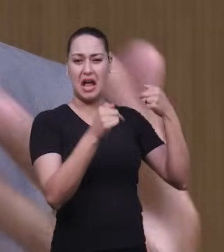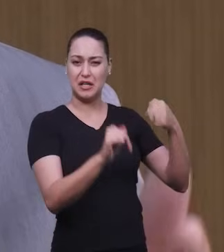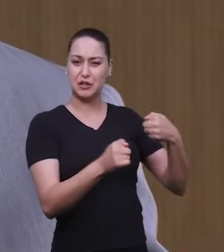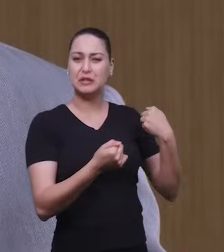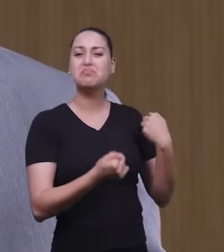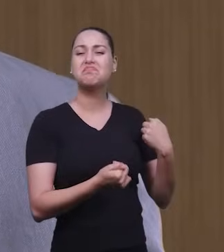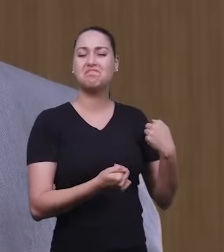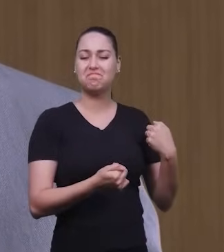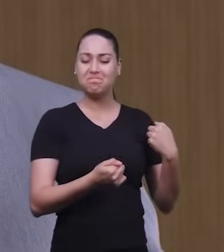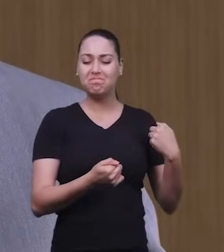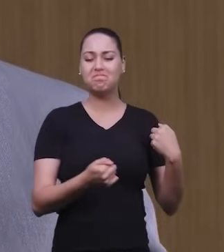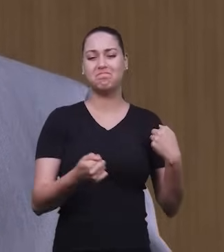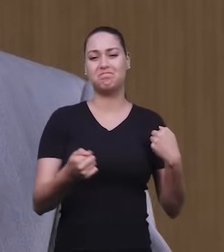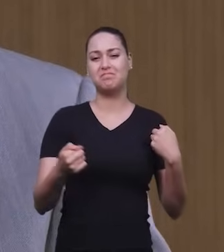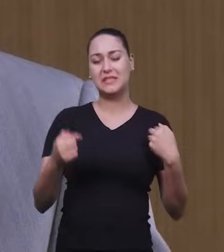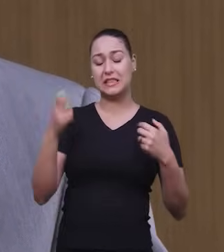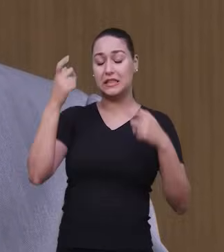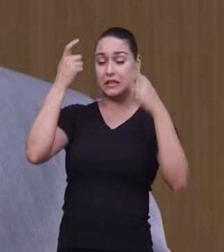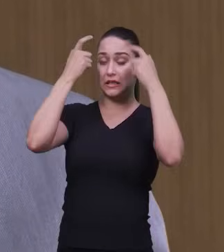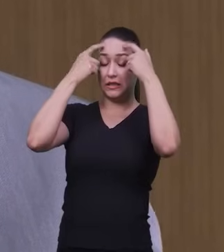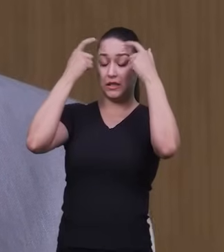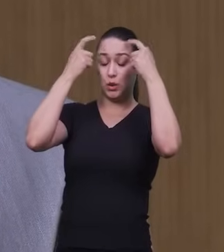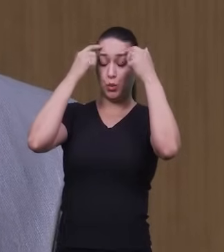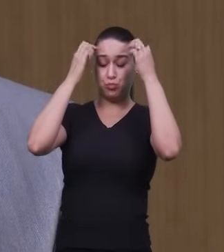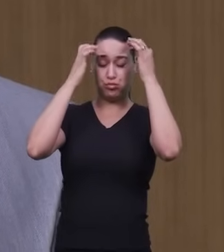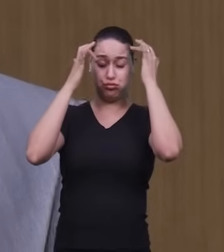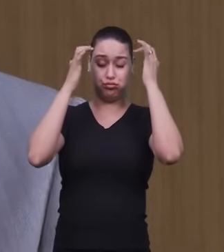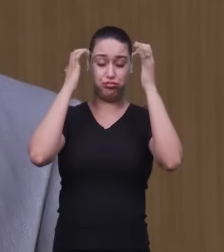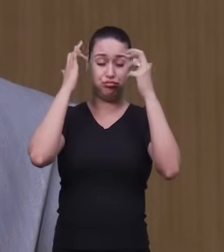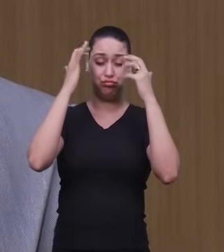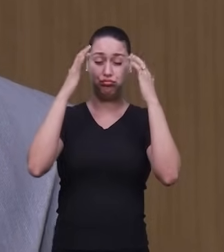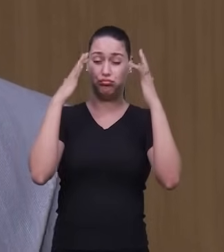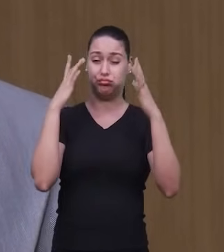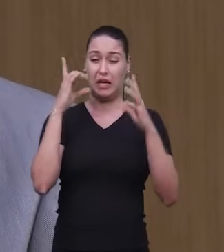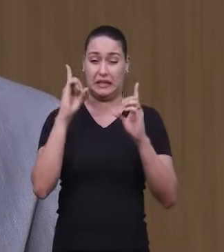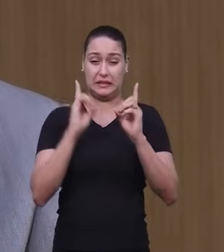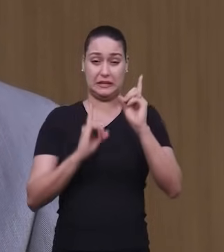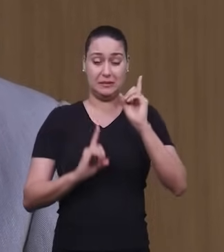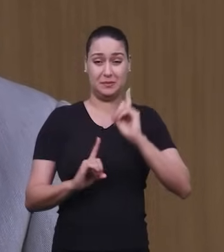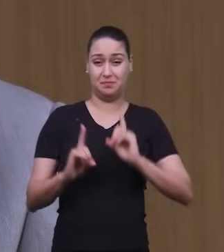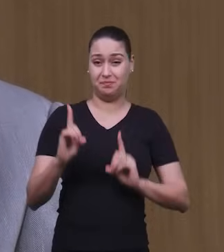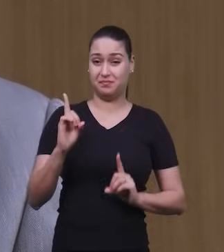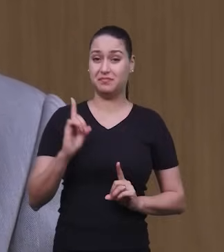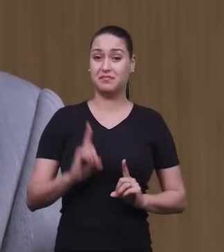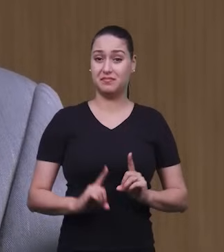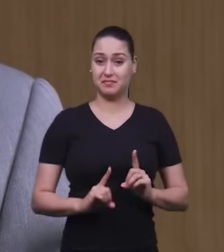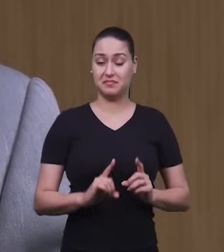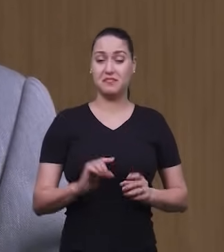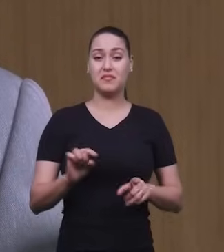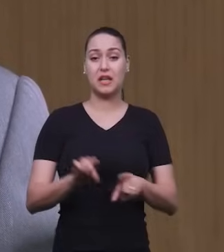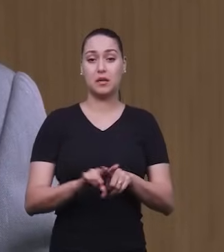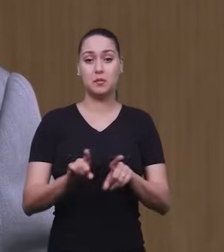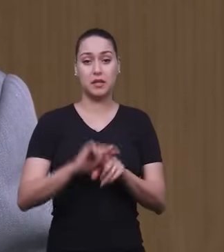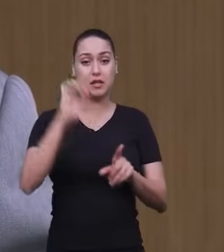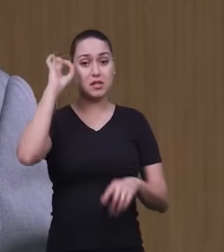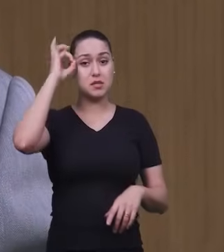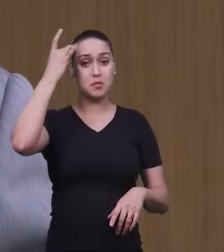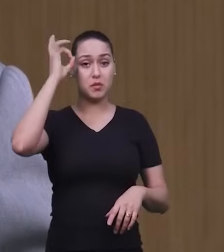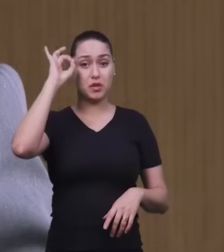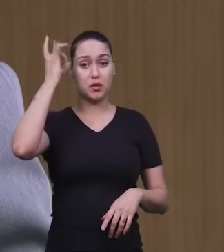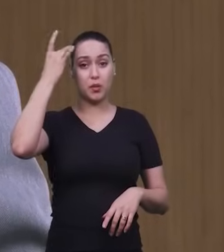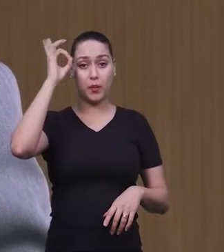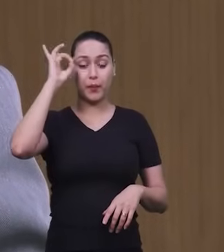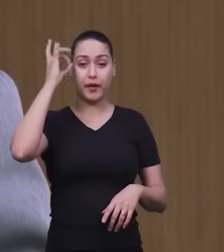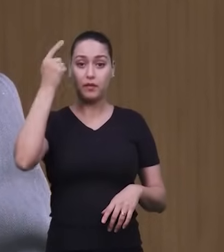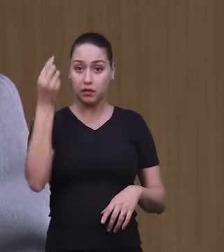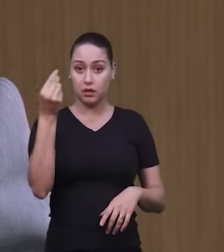agressiva que leva a pessoa a ficar debilitada espiritualmente, e isso